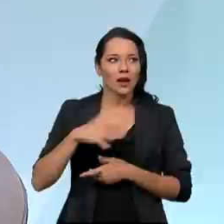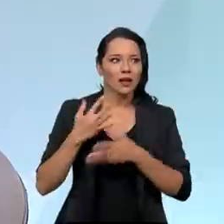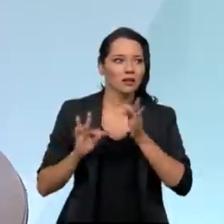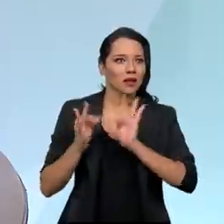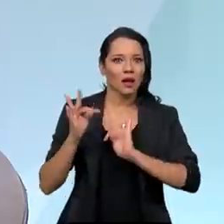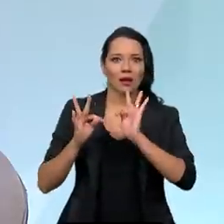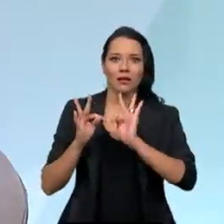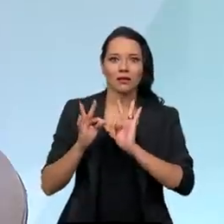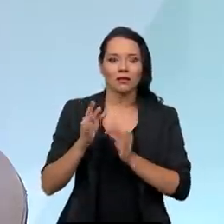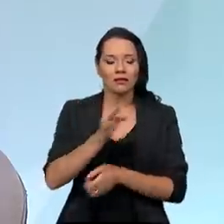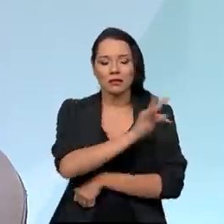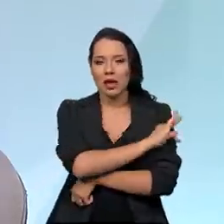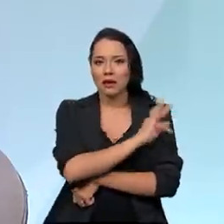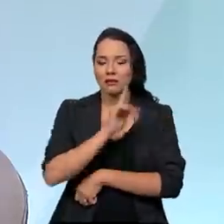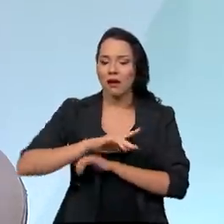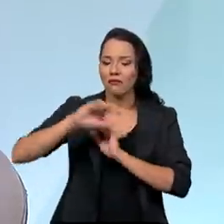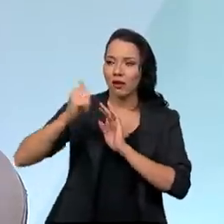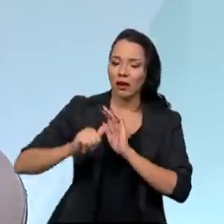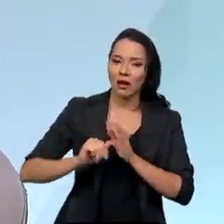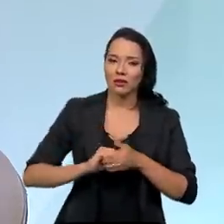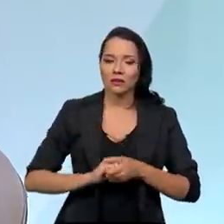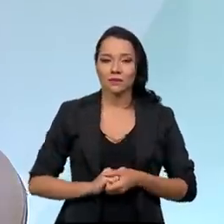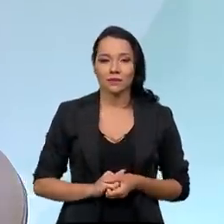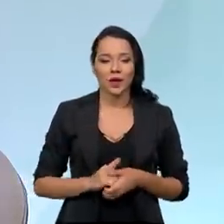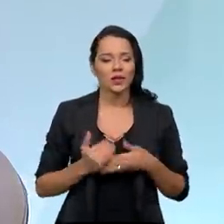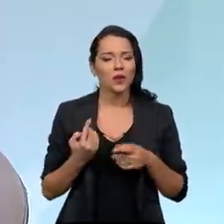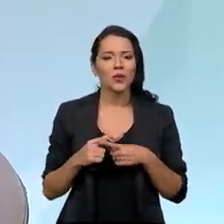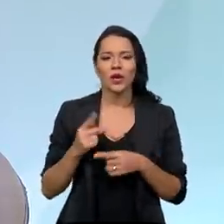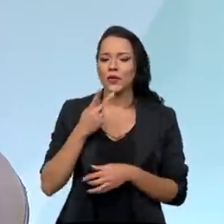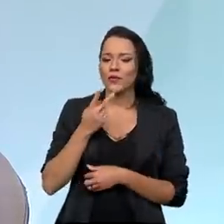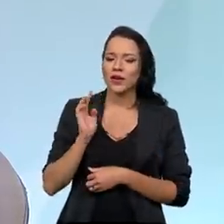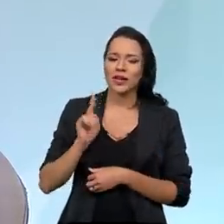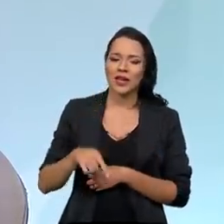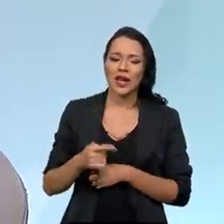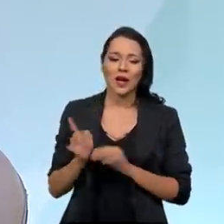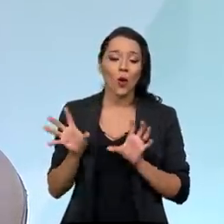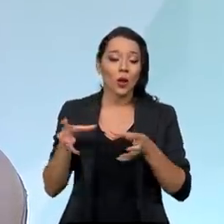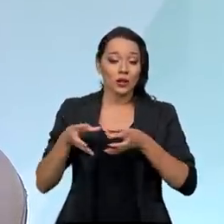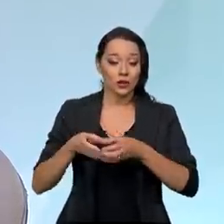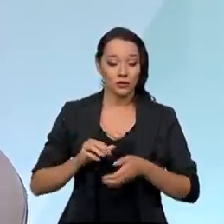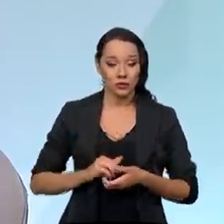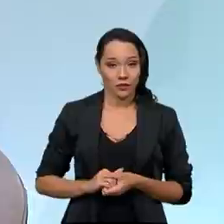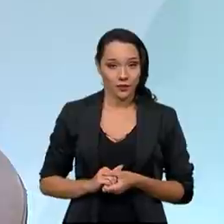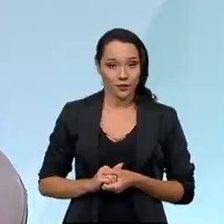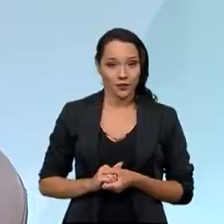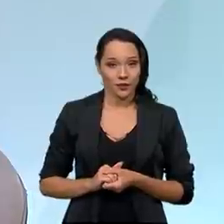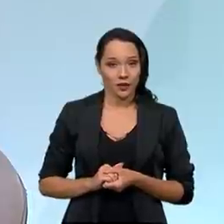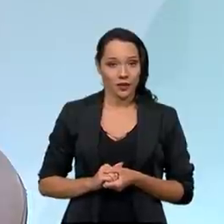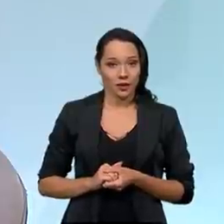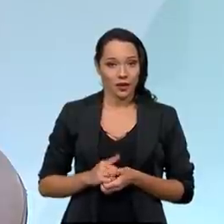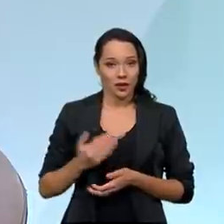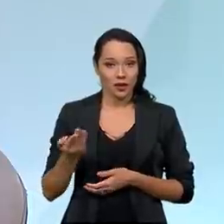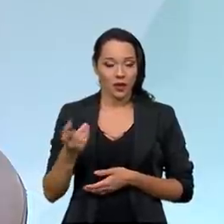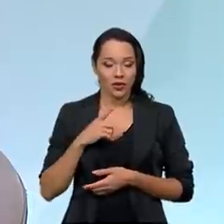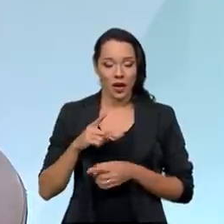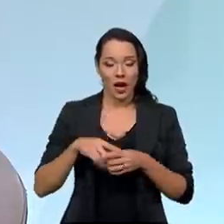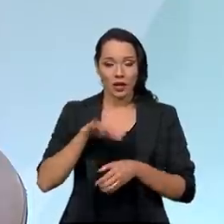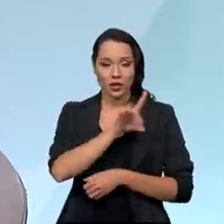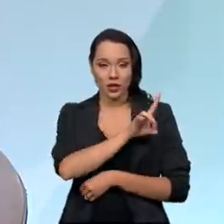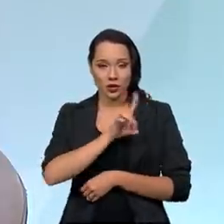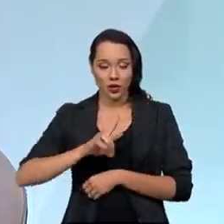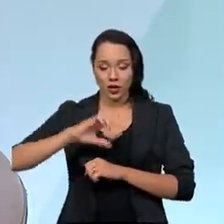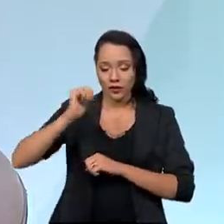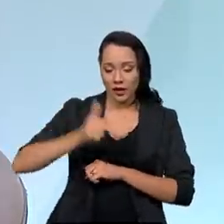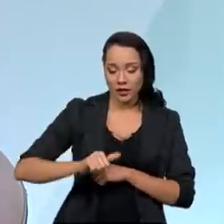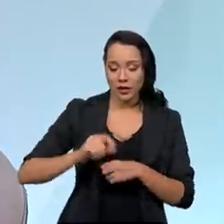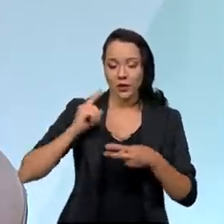que são avaliados. Por que que eu digo que ele é coletivo? Envolvidos estão a diretoria de